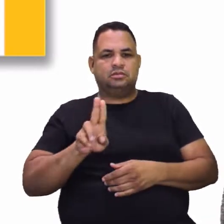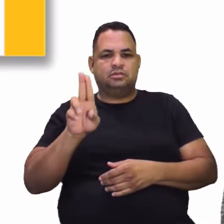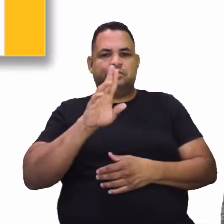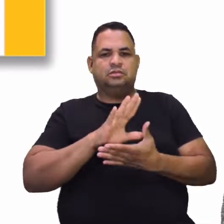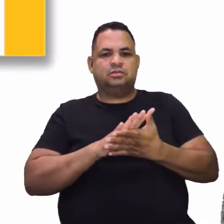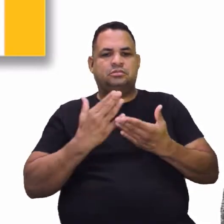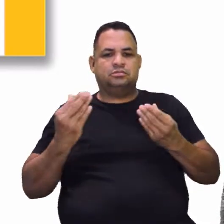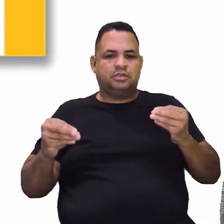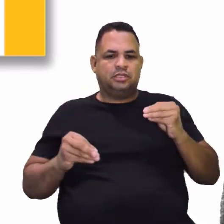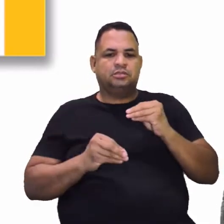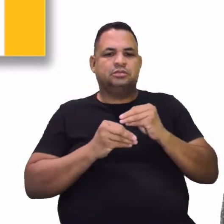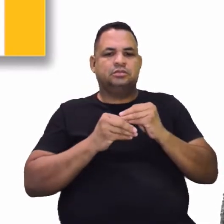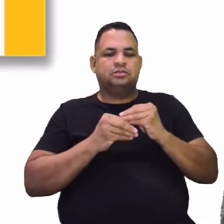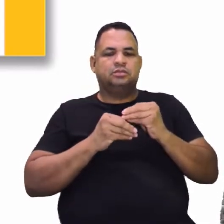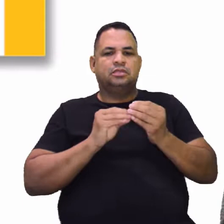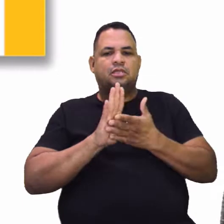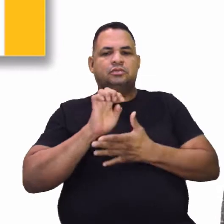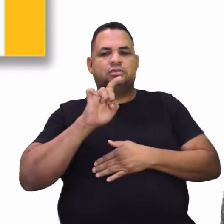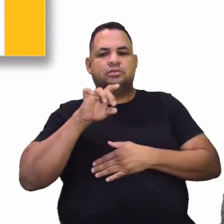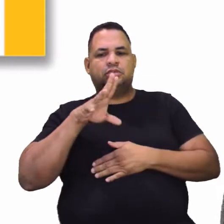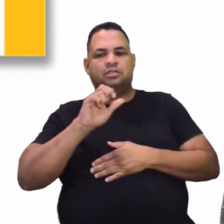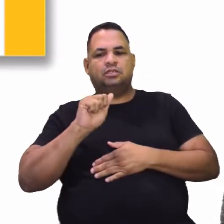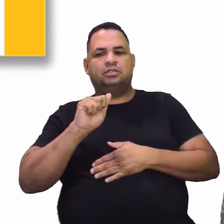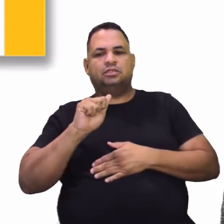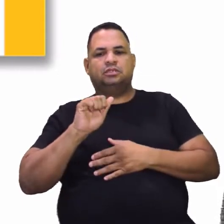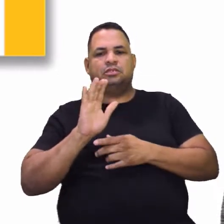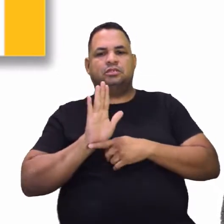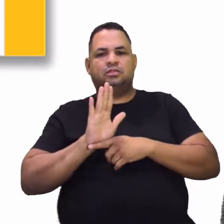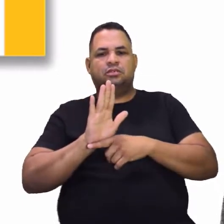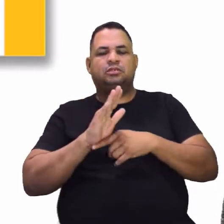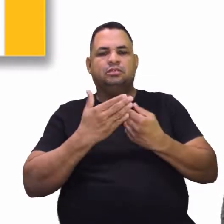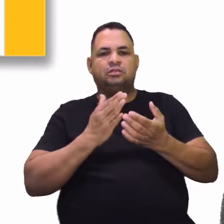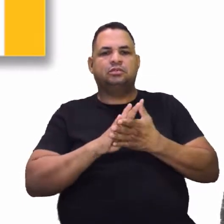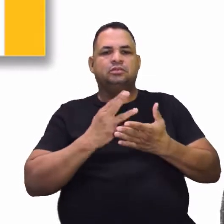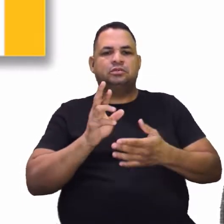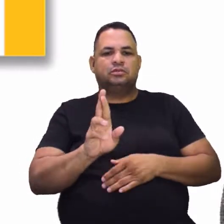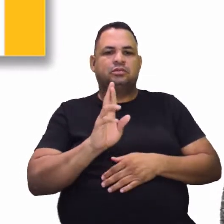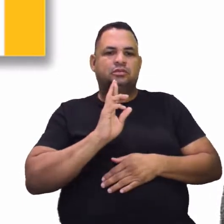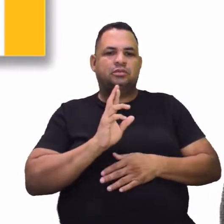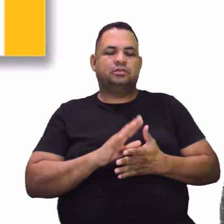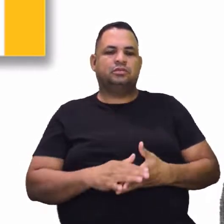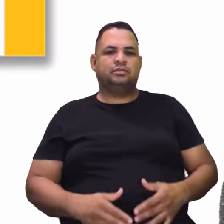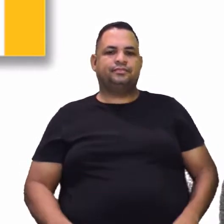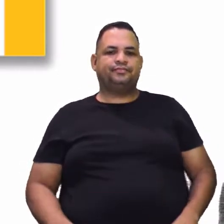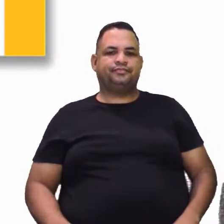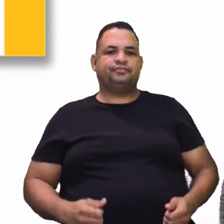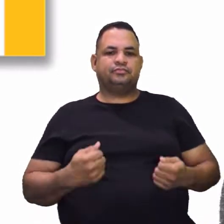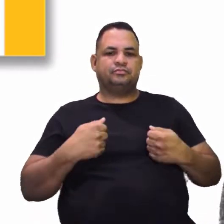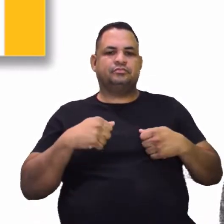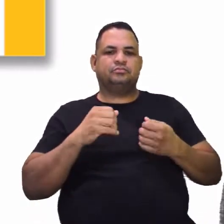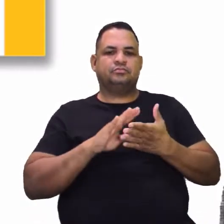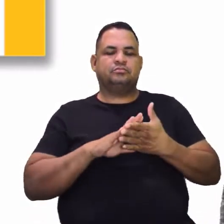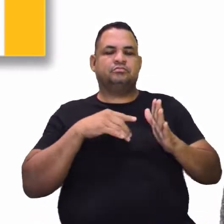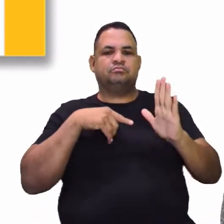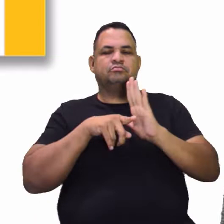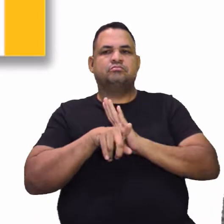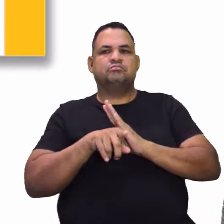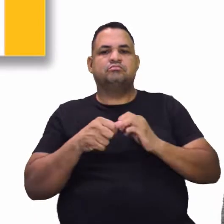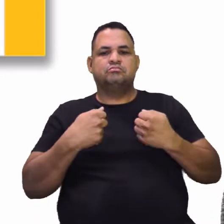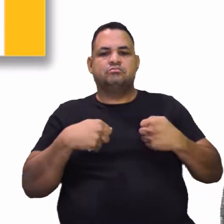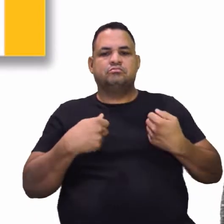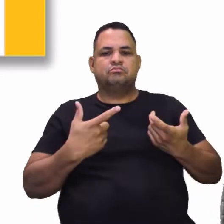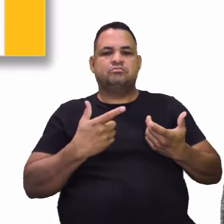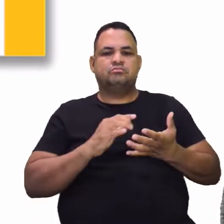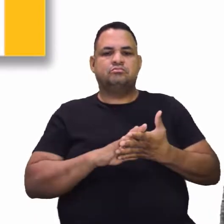como auxiliar aqui, e aqui ele está tá respondendo algo que pode ser assim uma pergunta que eu